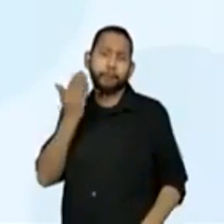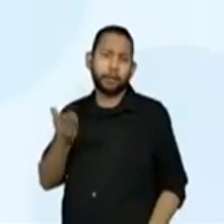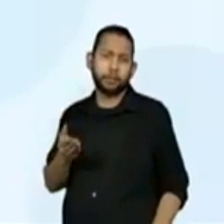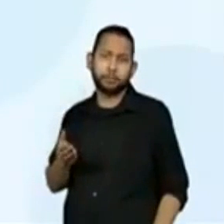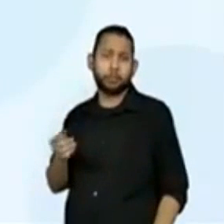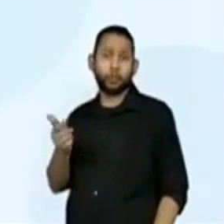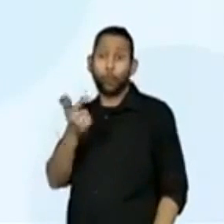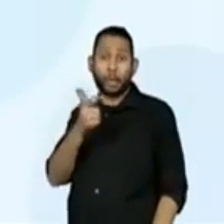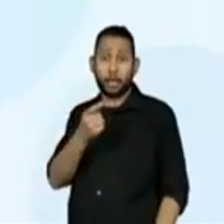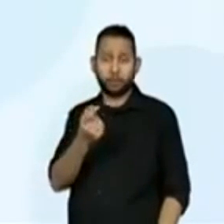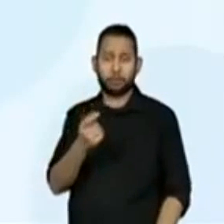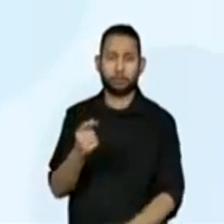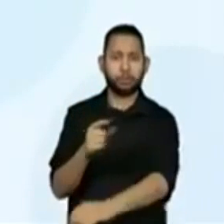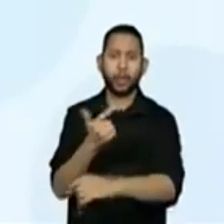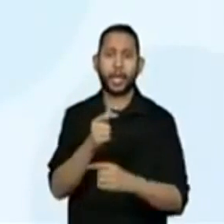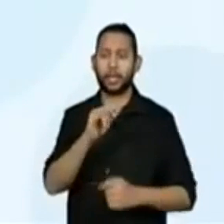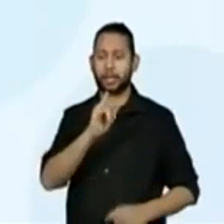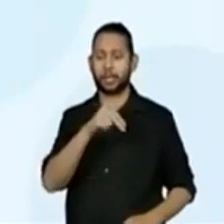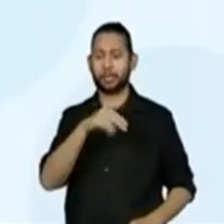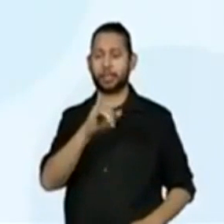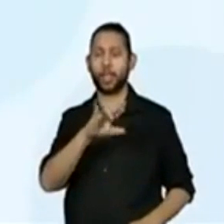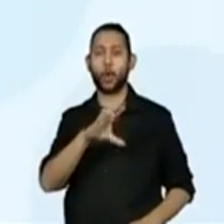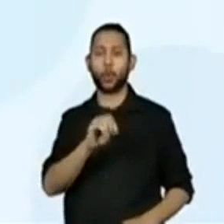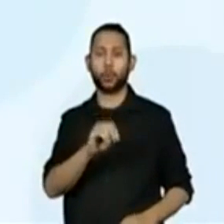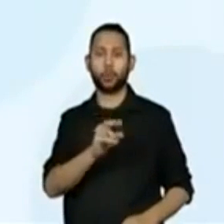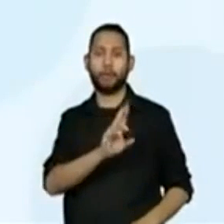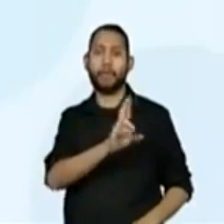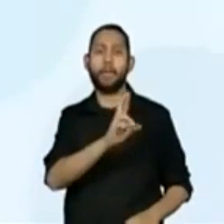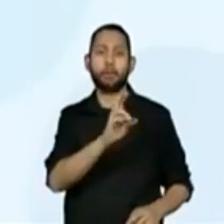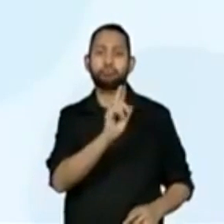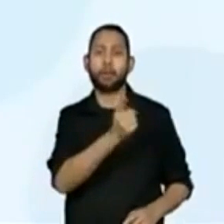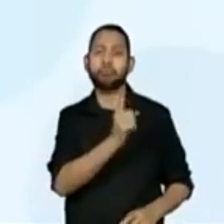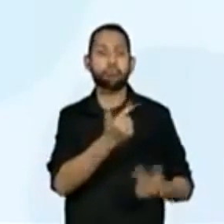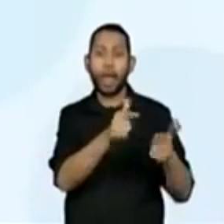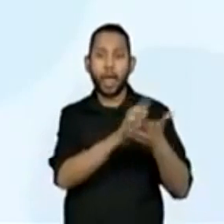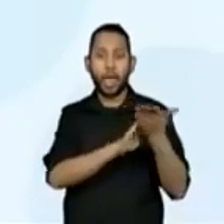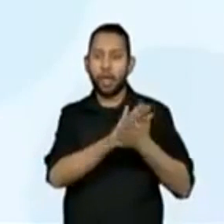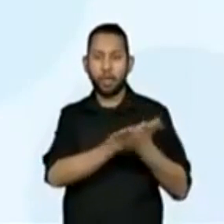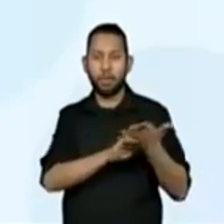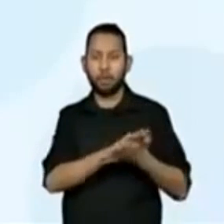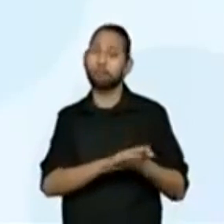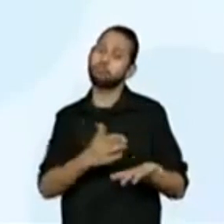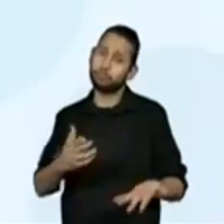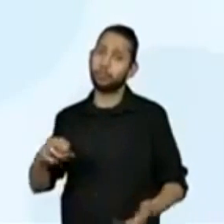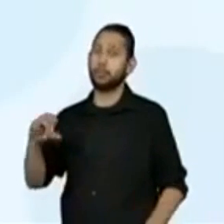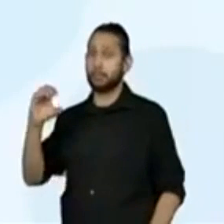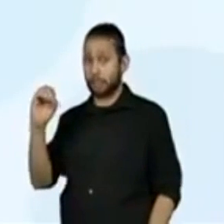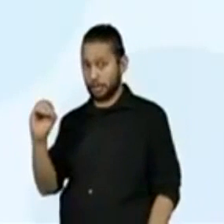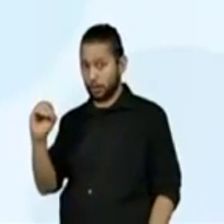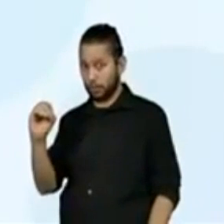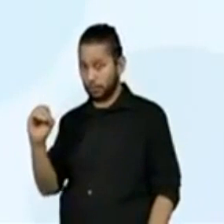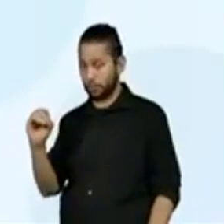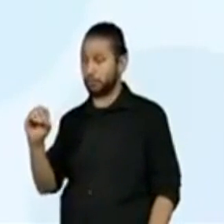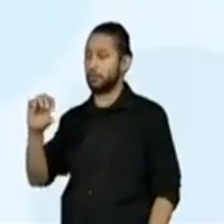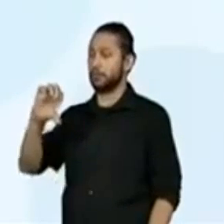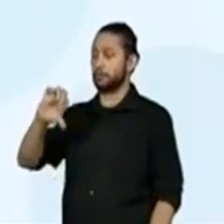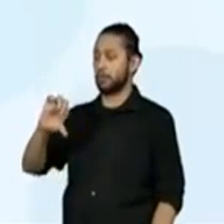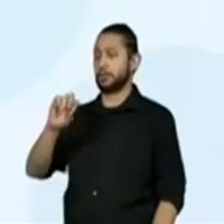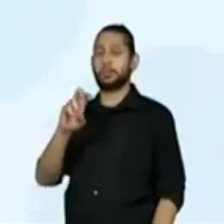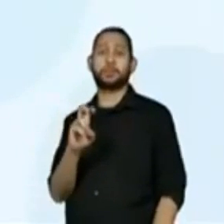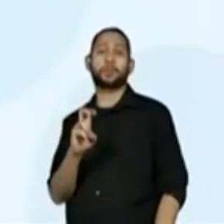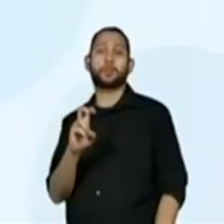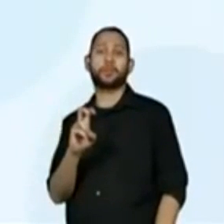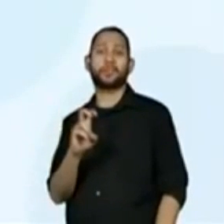nenhum inteiro. Lembra? Eu não tenho nenhum inteiro nesse número. Já é direto 95 centavos. Então, eu vou